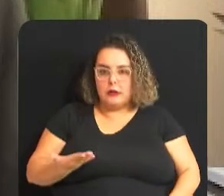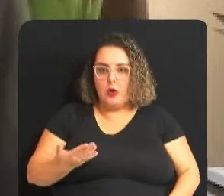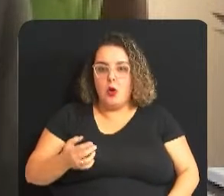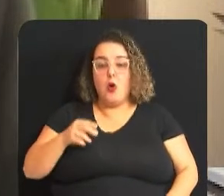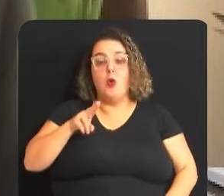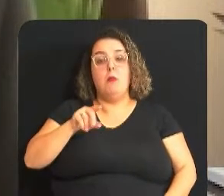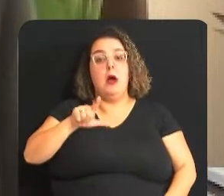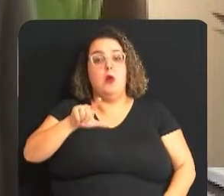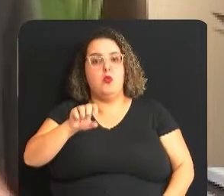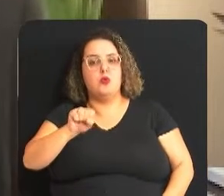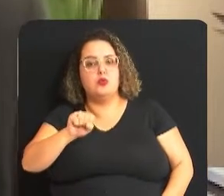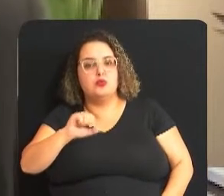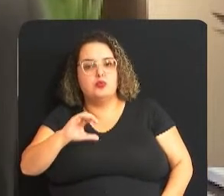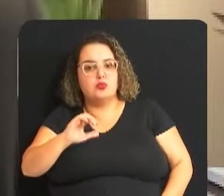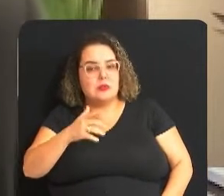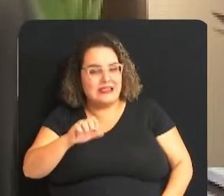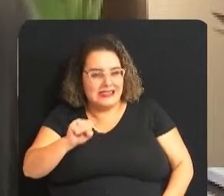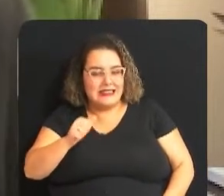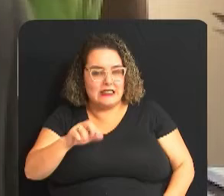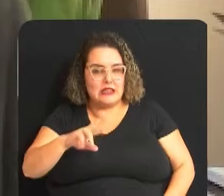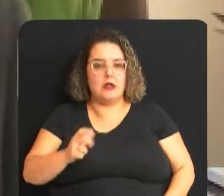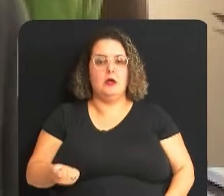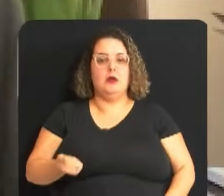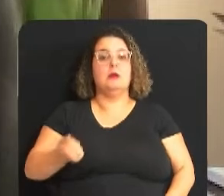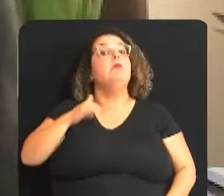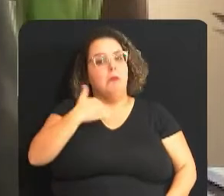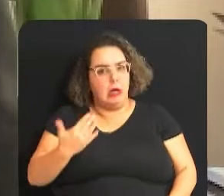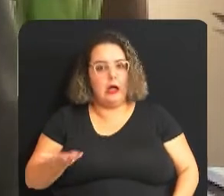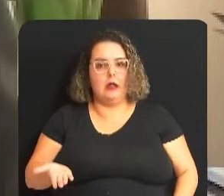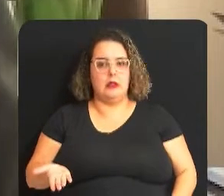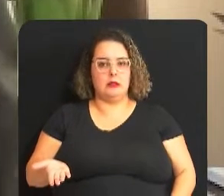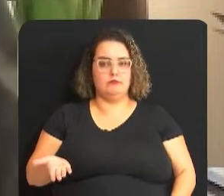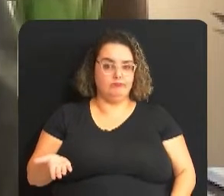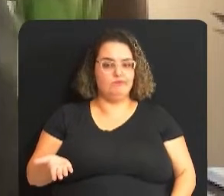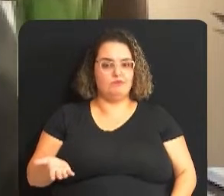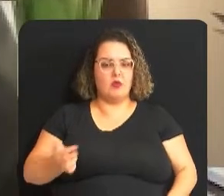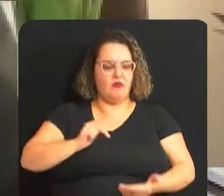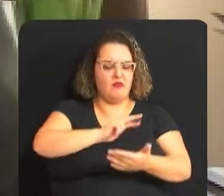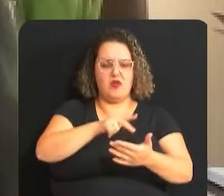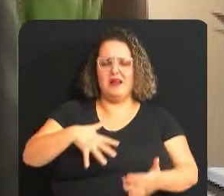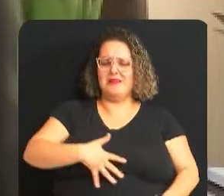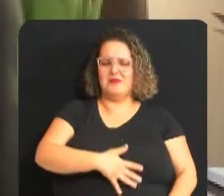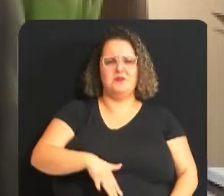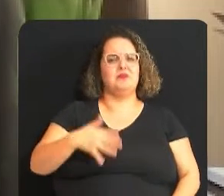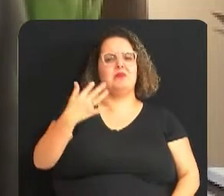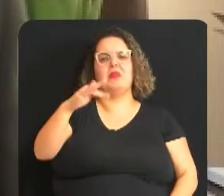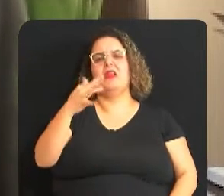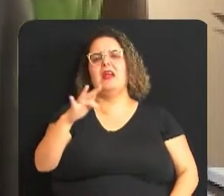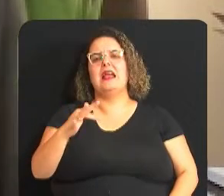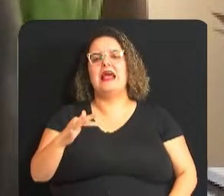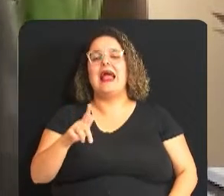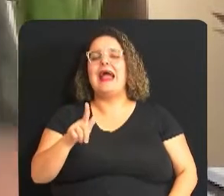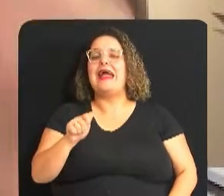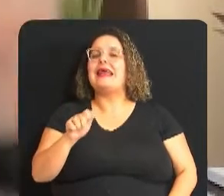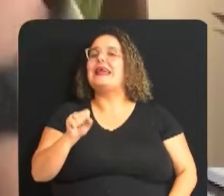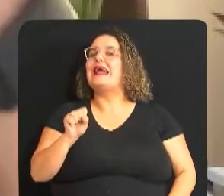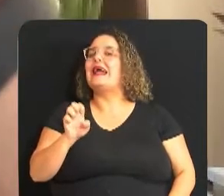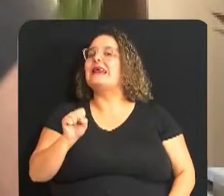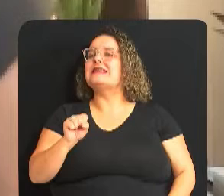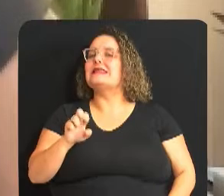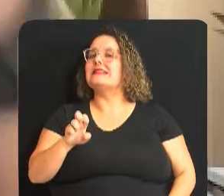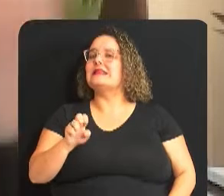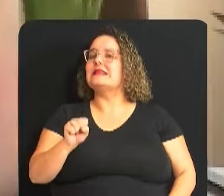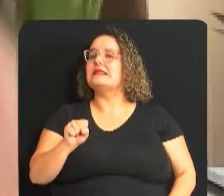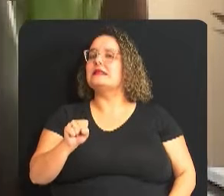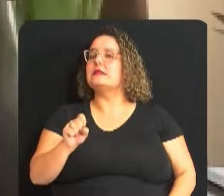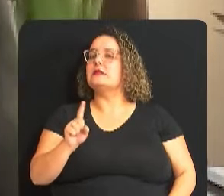mata, que não é, ou seja, tem um monte de doença na barriga, que quando eu falo, essa tua dor de barriga são gases, está errado. Quando eu